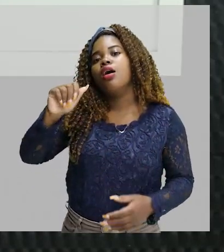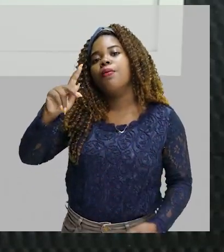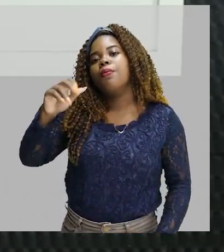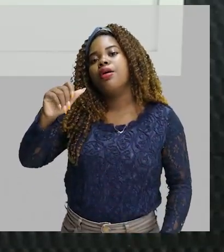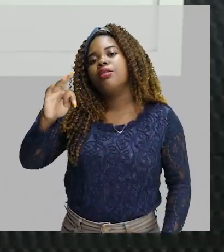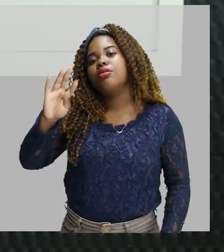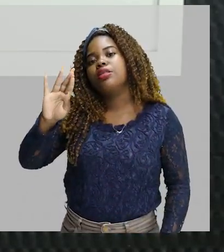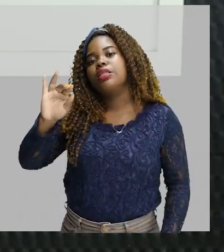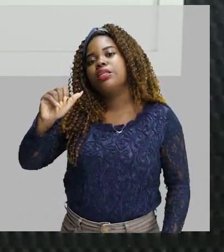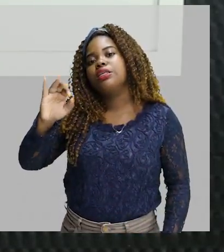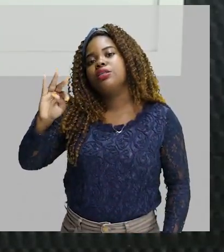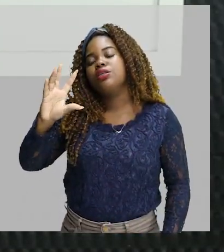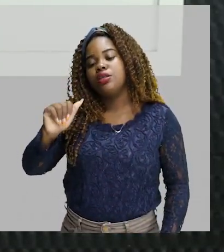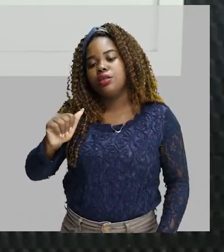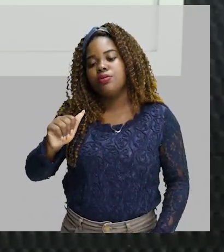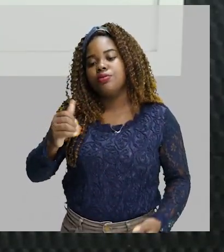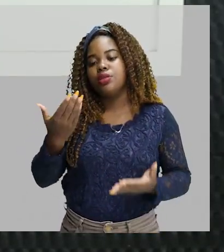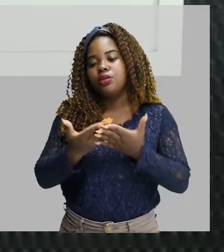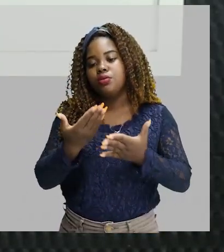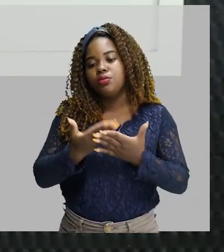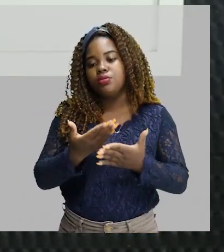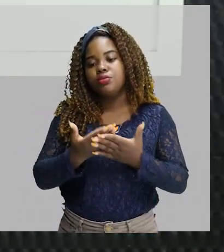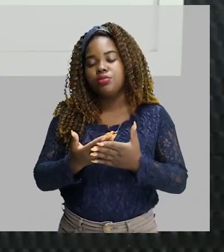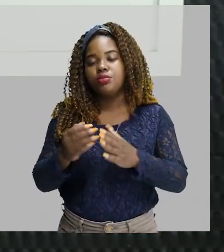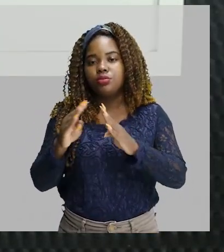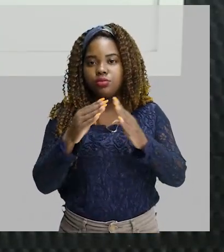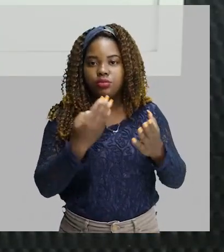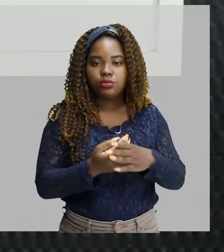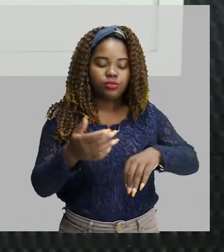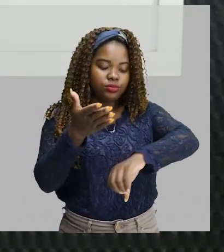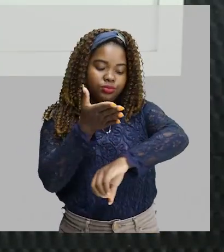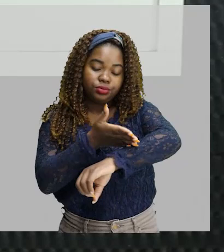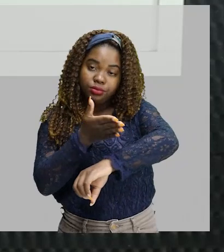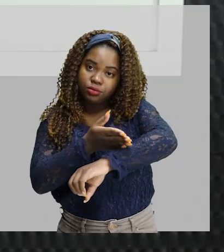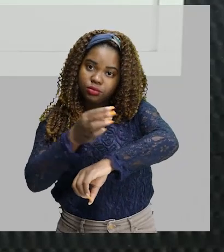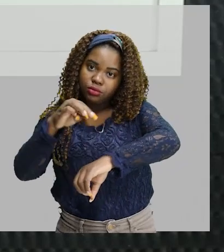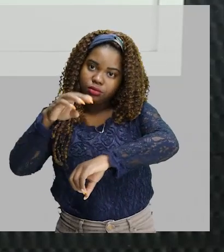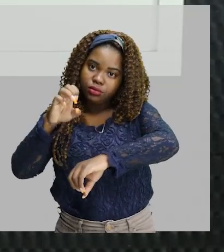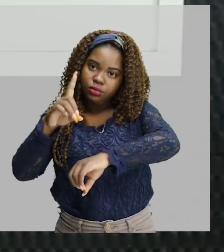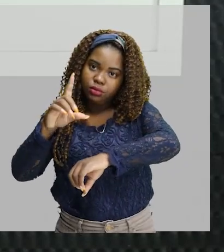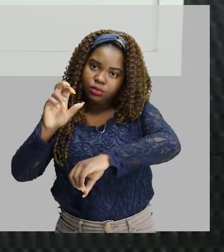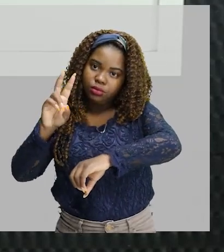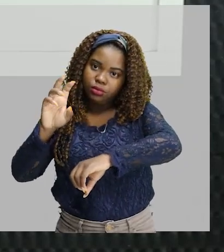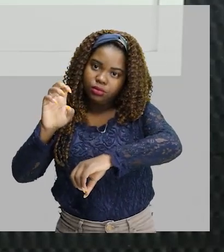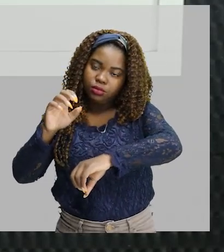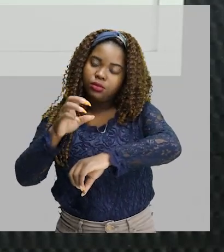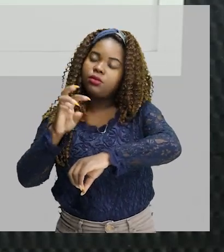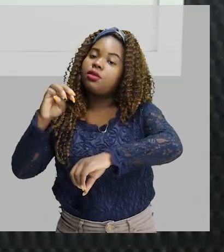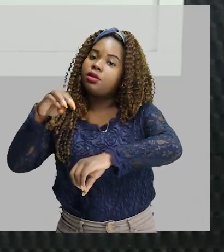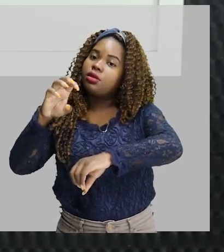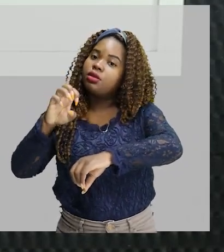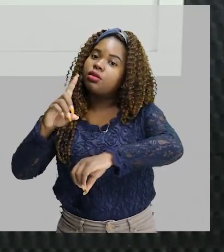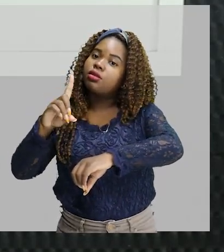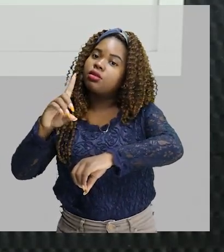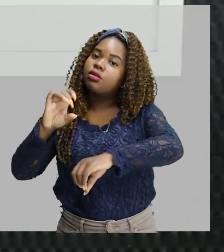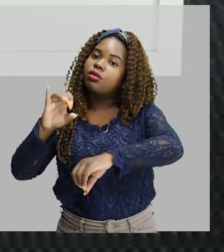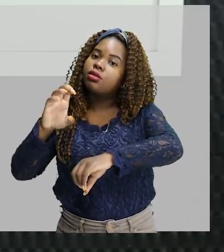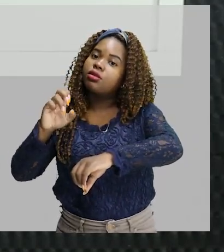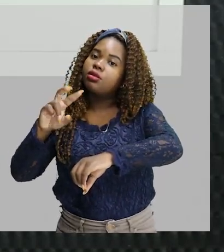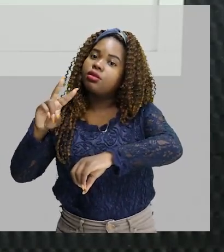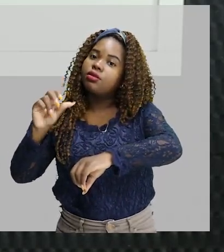filosofia medieval. Então, mais uma informação importante que você não pode deixar perder.